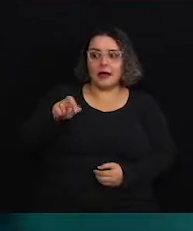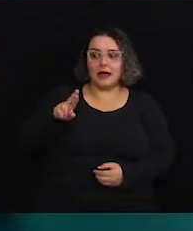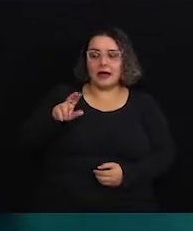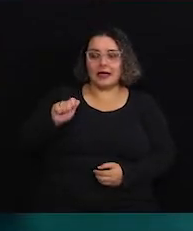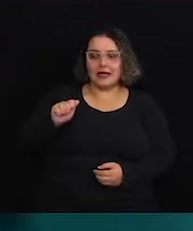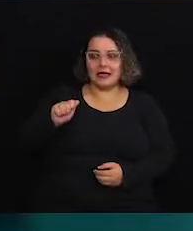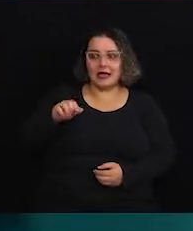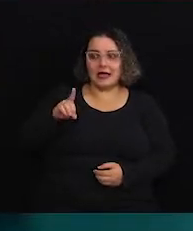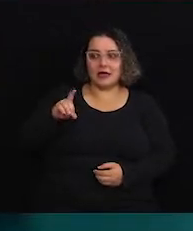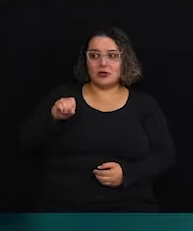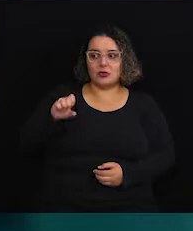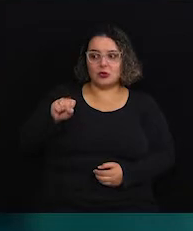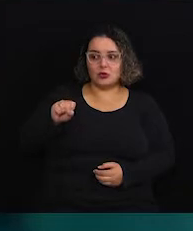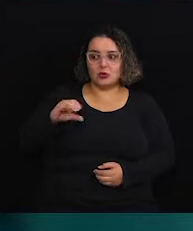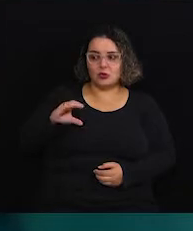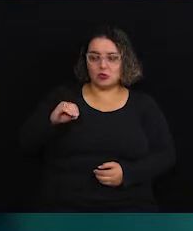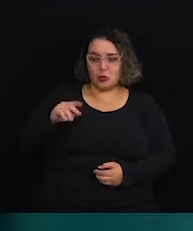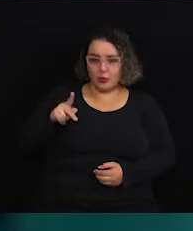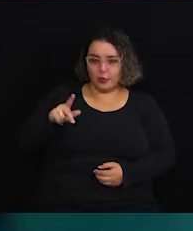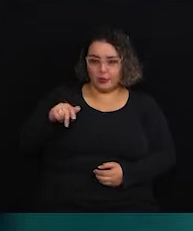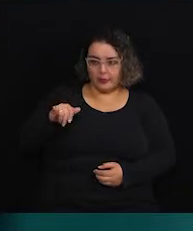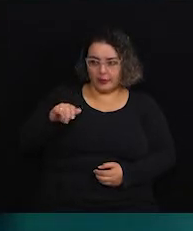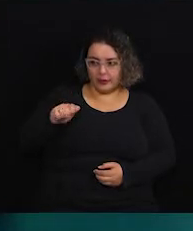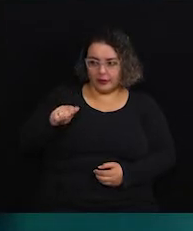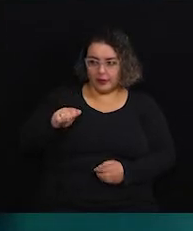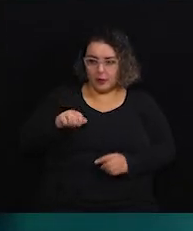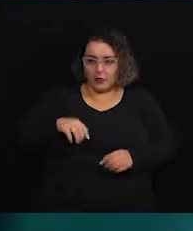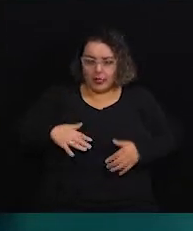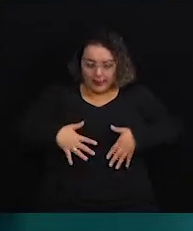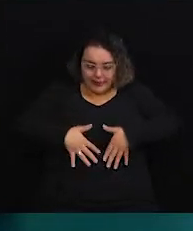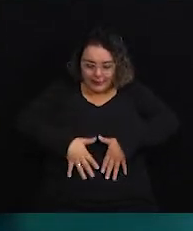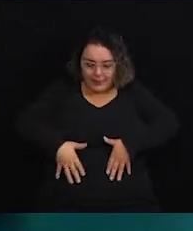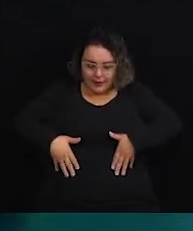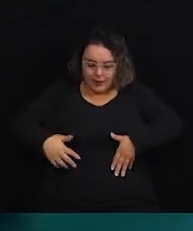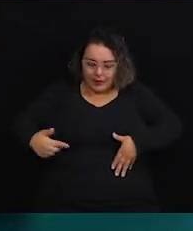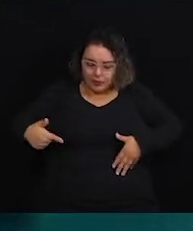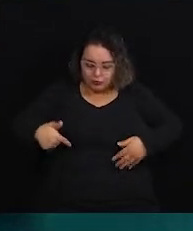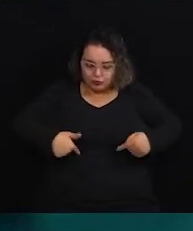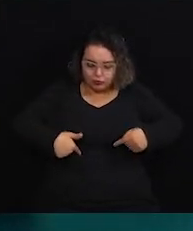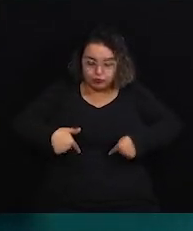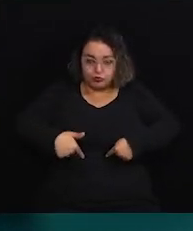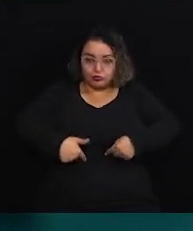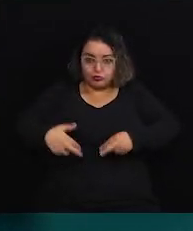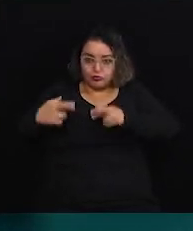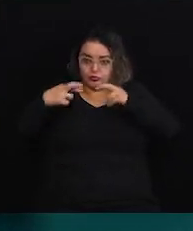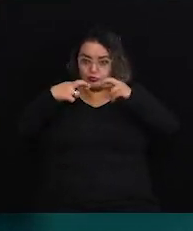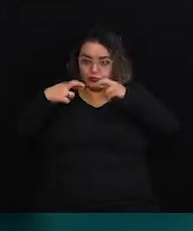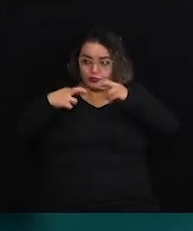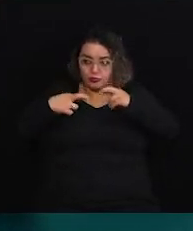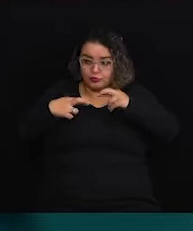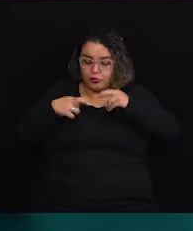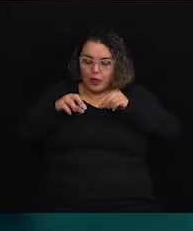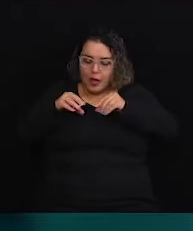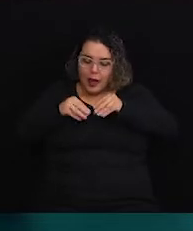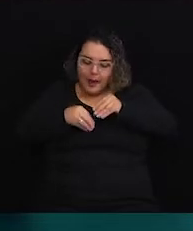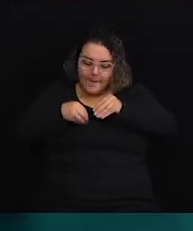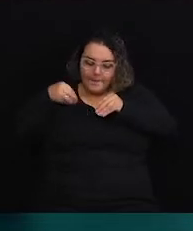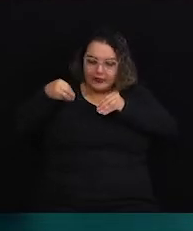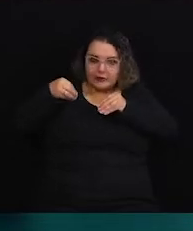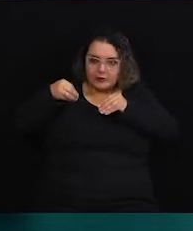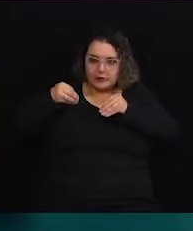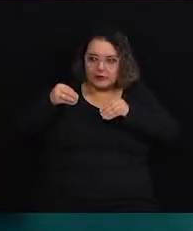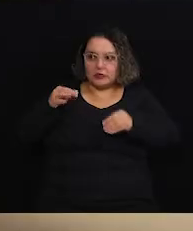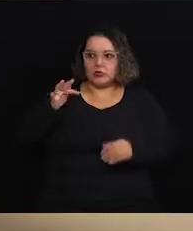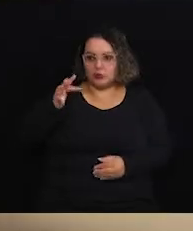uma câmera de vídeo dentro da cavidade abdominal da mulher. E aí, tirando um pedacinho dessa lesão e obtendo